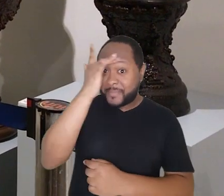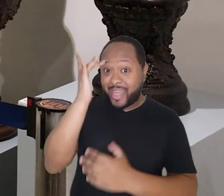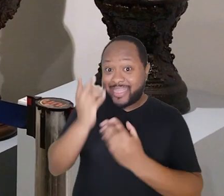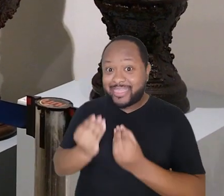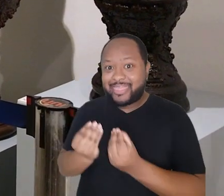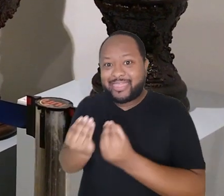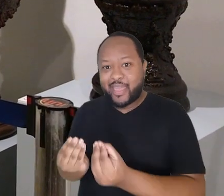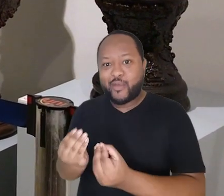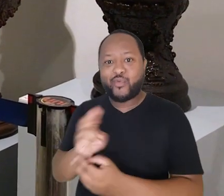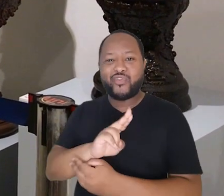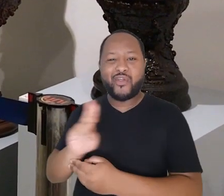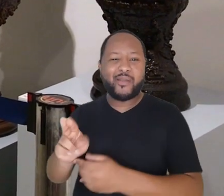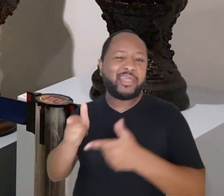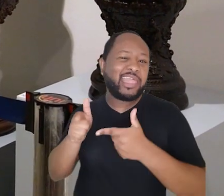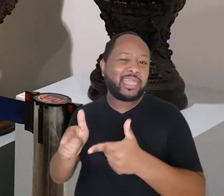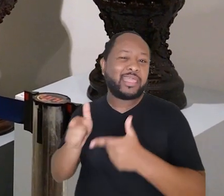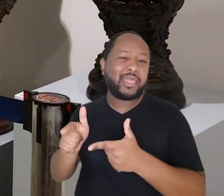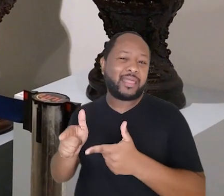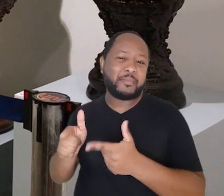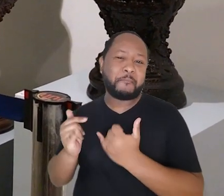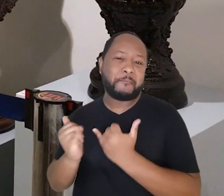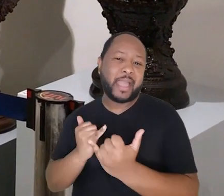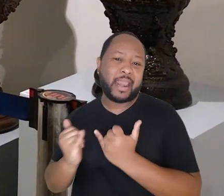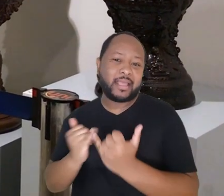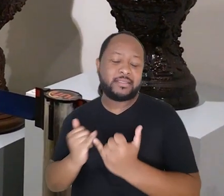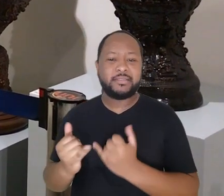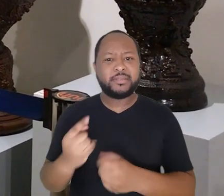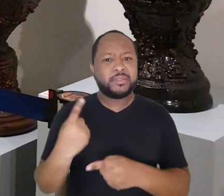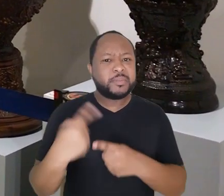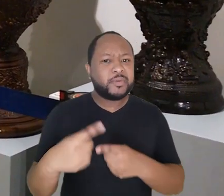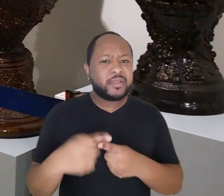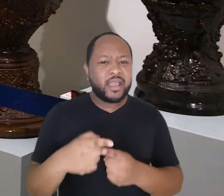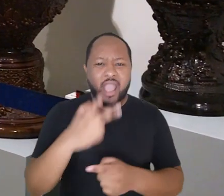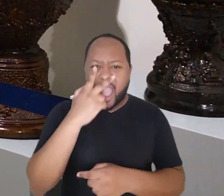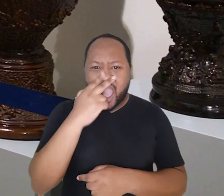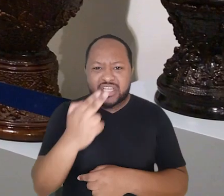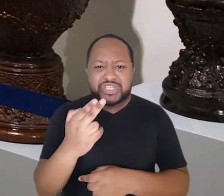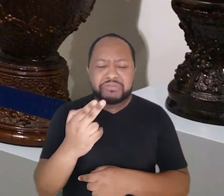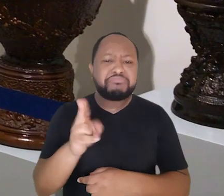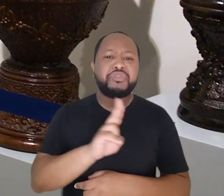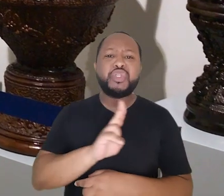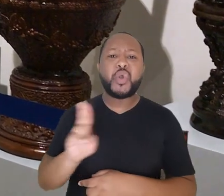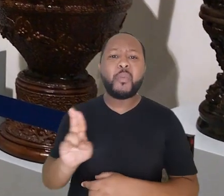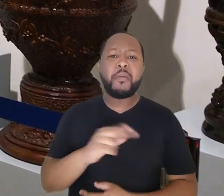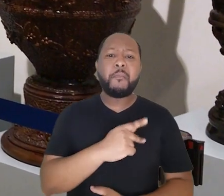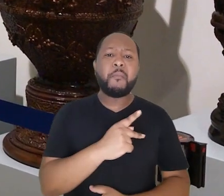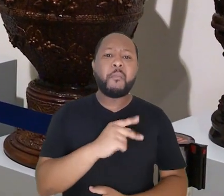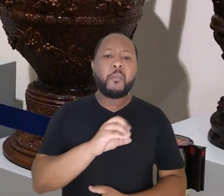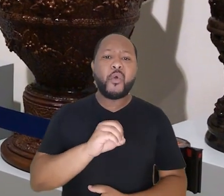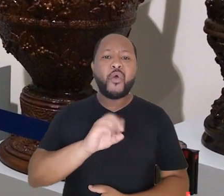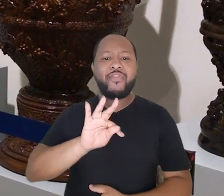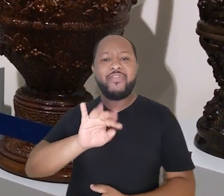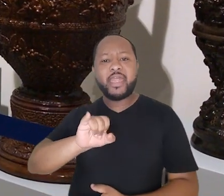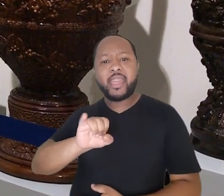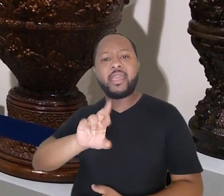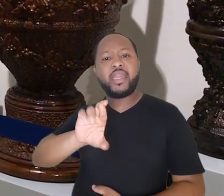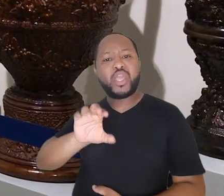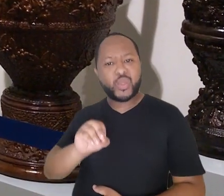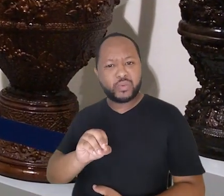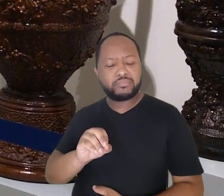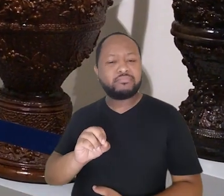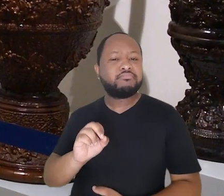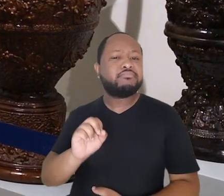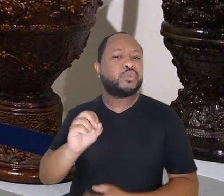ele como uma espécie de apelido. E por que vocês acham que ele recebeu o apelido de Poteiro? Quem chuta?